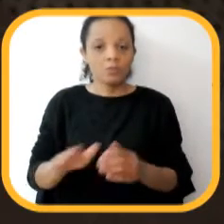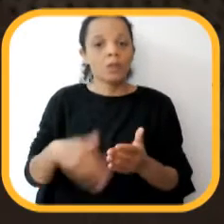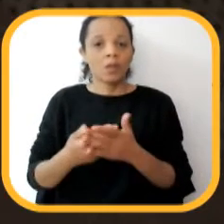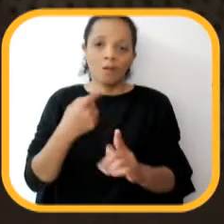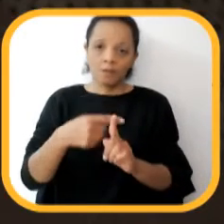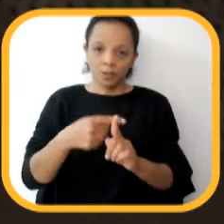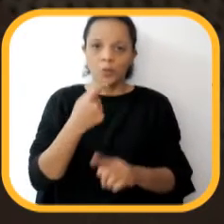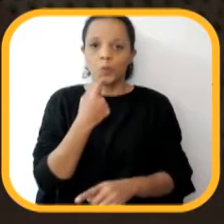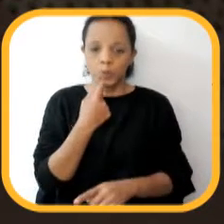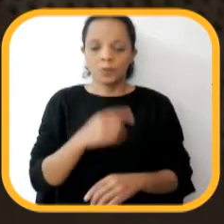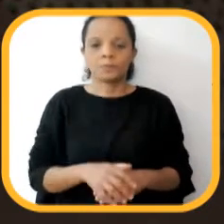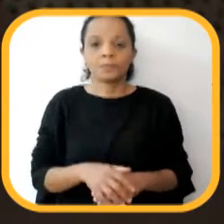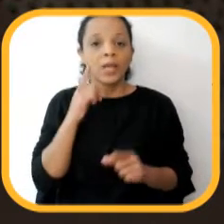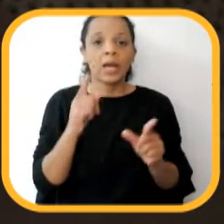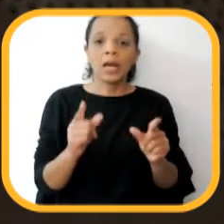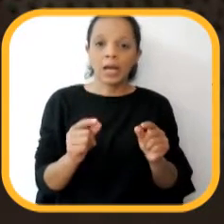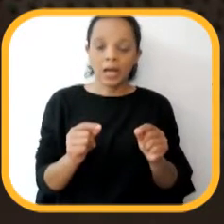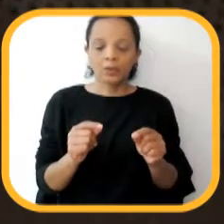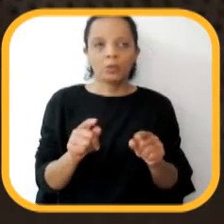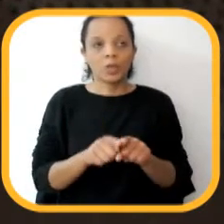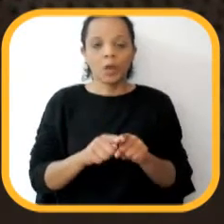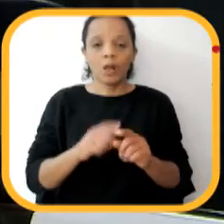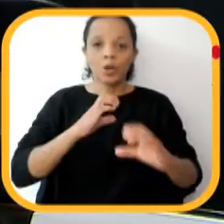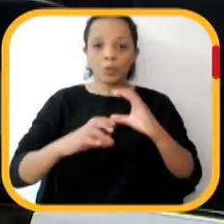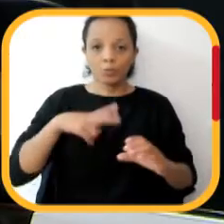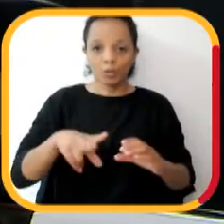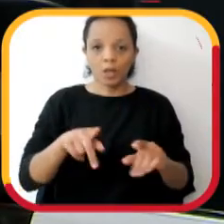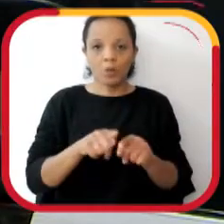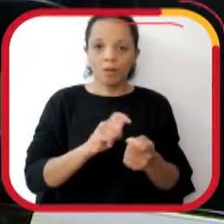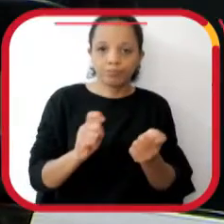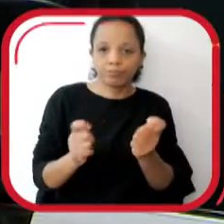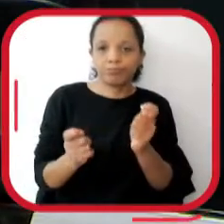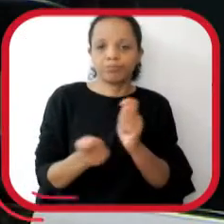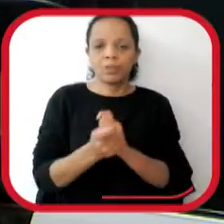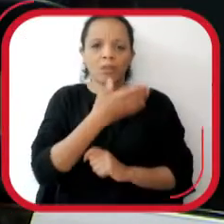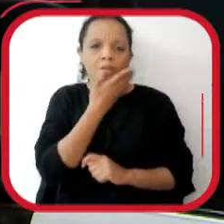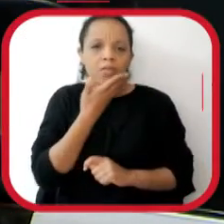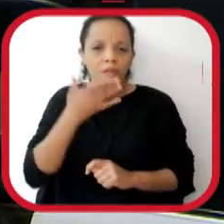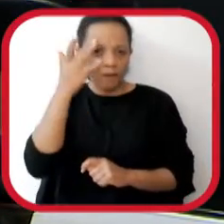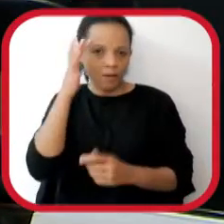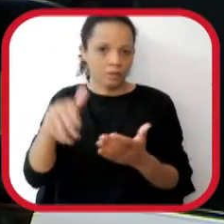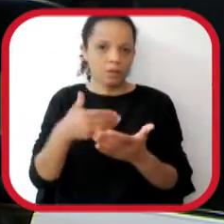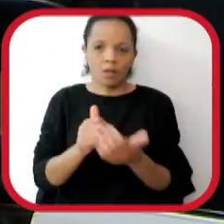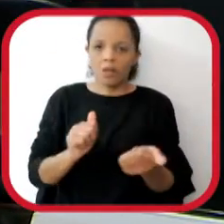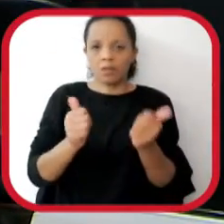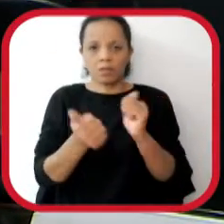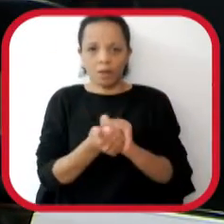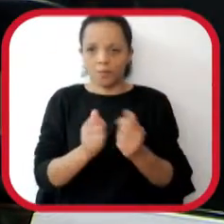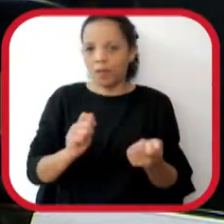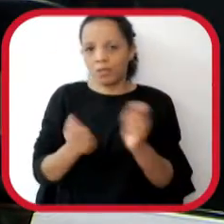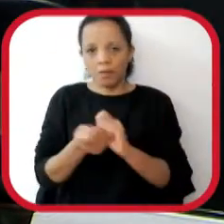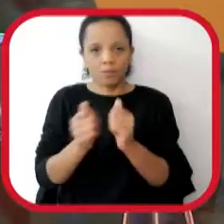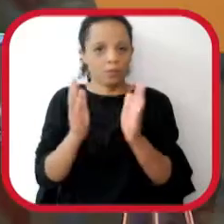que trouxe várias vantagens. Considero que a rádio é o camaleão da comunicação em Portugal, é a que mais facilmente se adapta